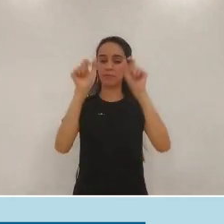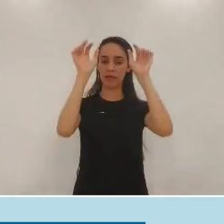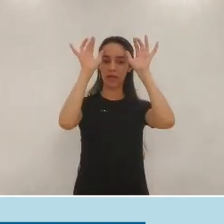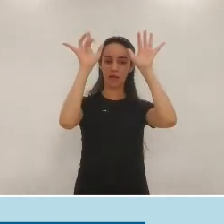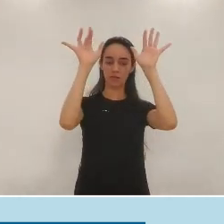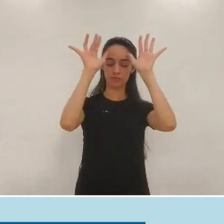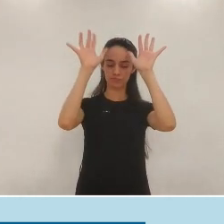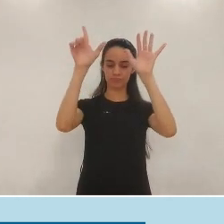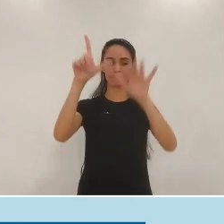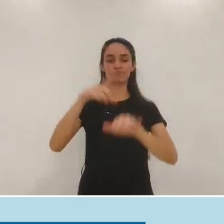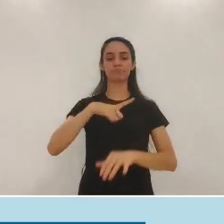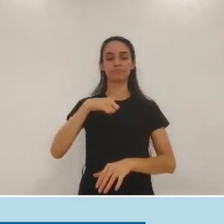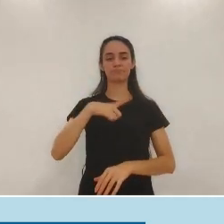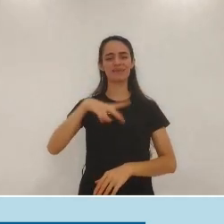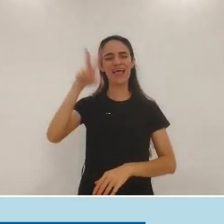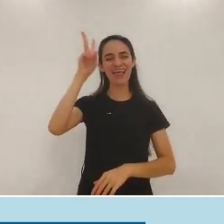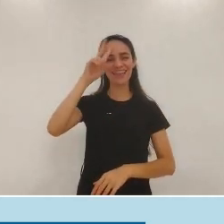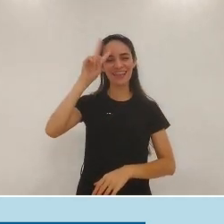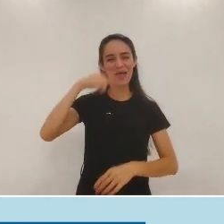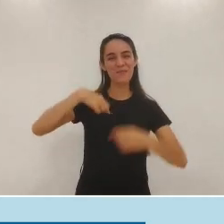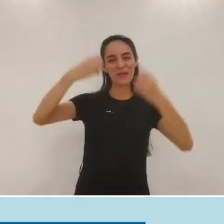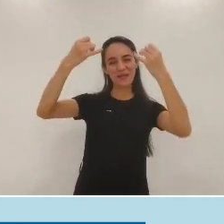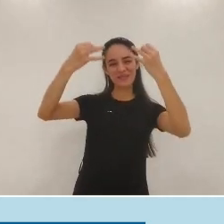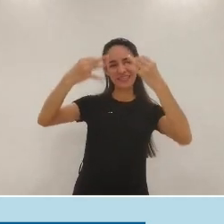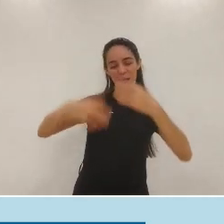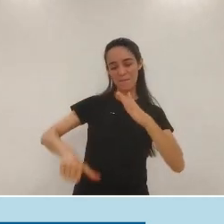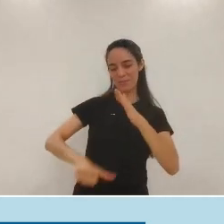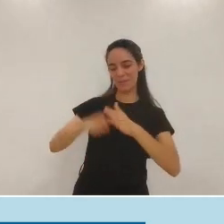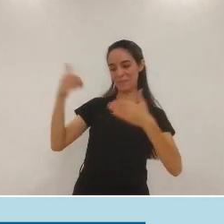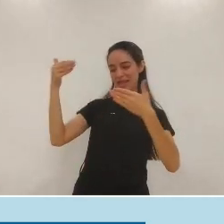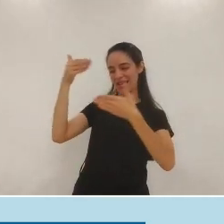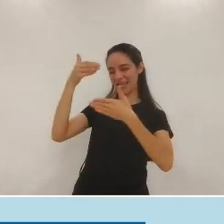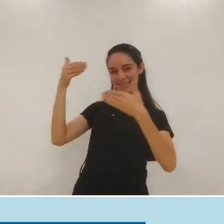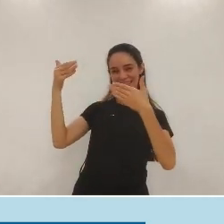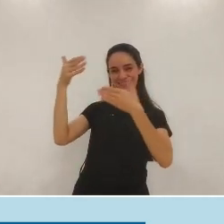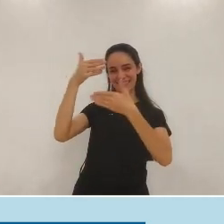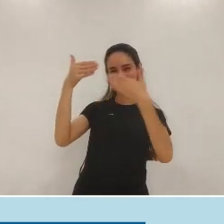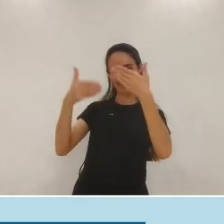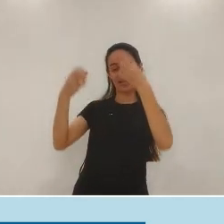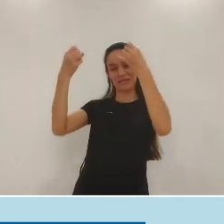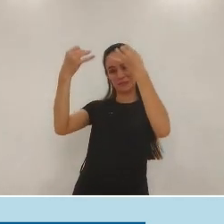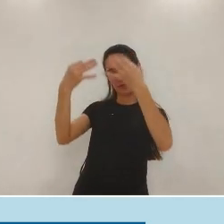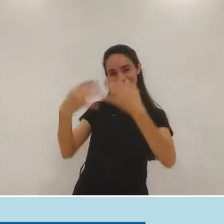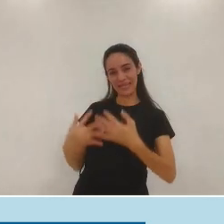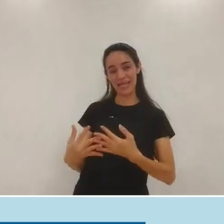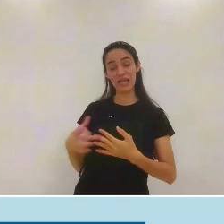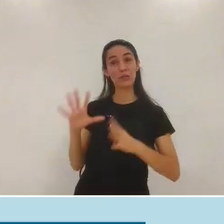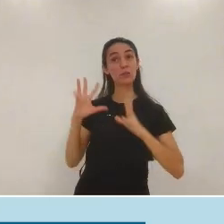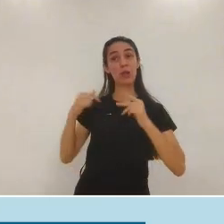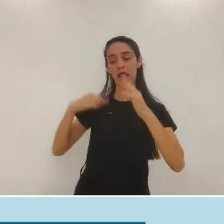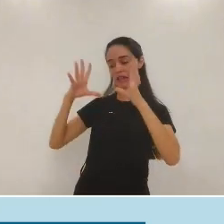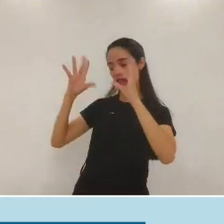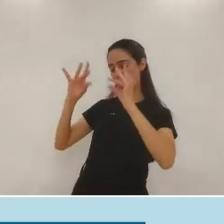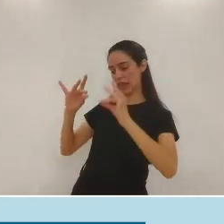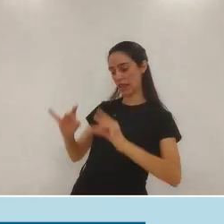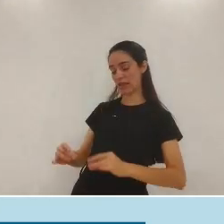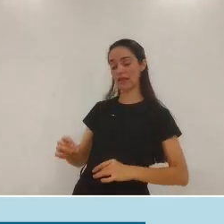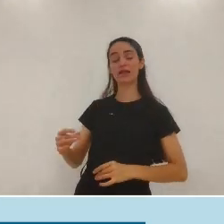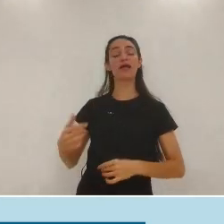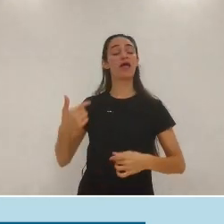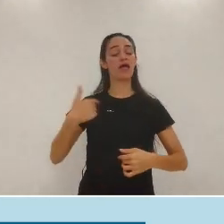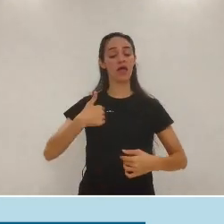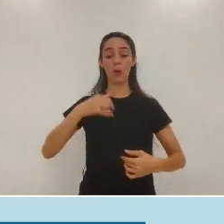assim, eu vou falar tudo que eu tenho aqui para vocês entenderem lá na frente. É isso. Eu sou um exemplo